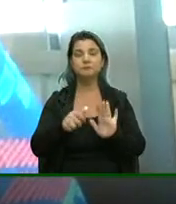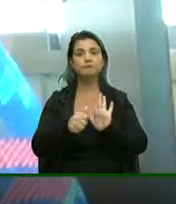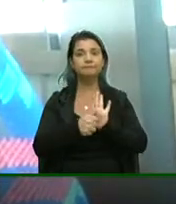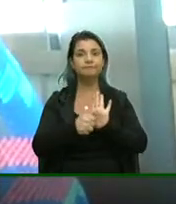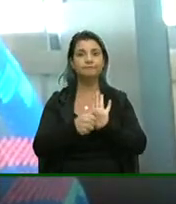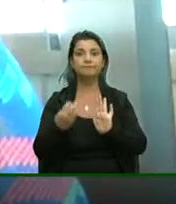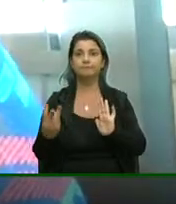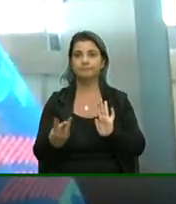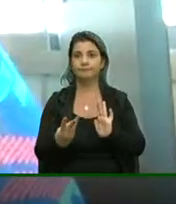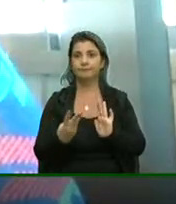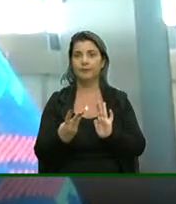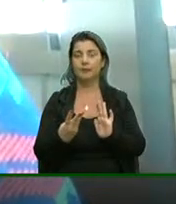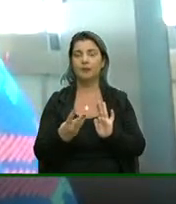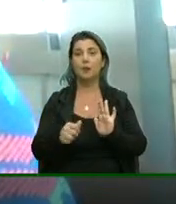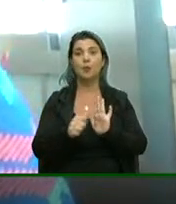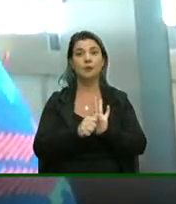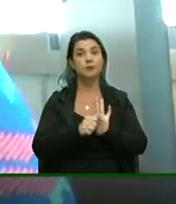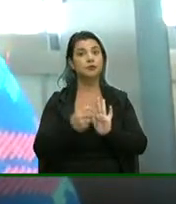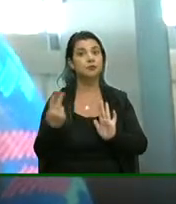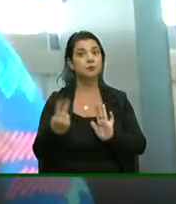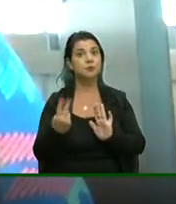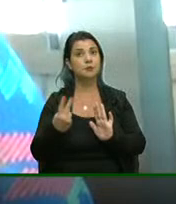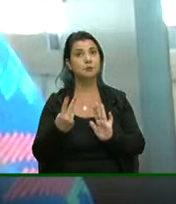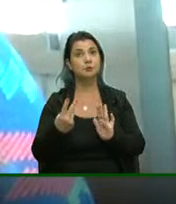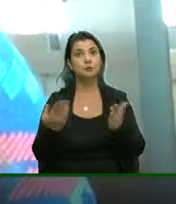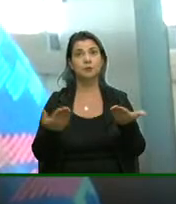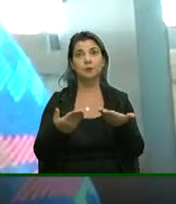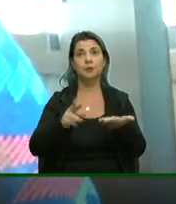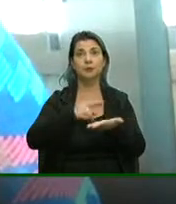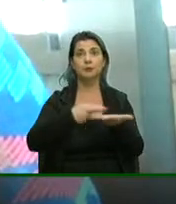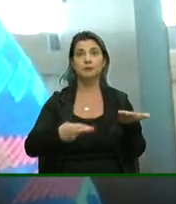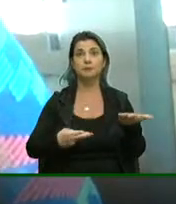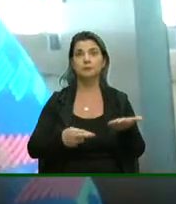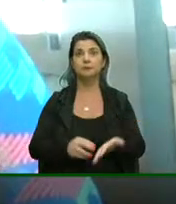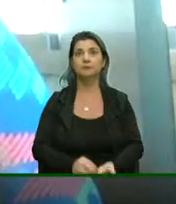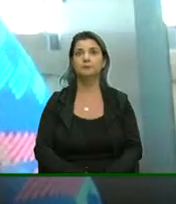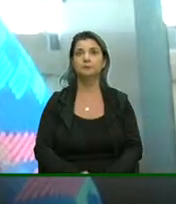Artigo 3º. O artigo 2º passa a ter a seguinte redação.